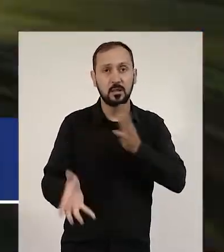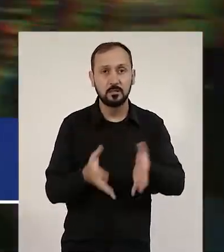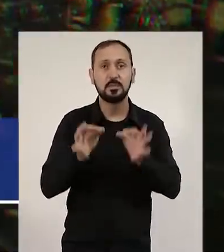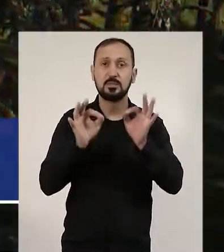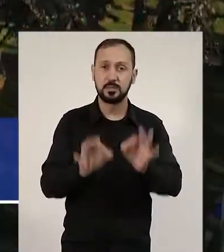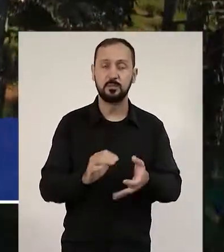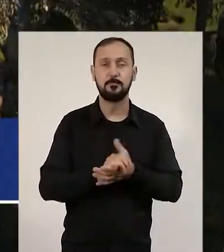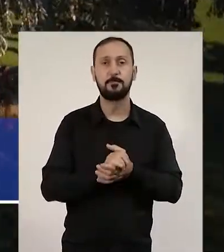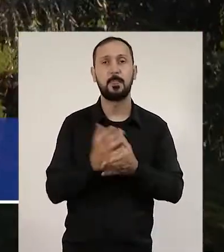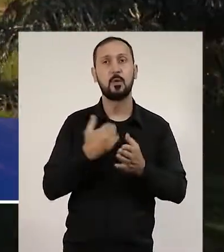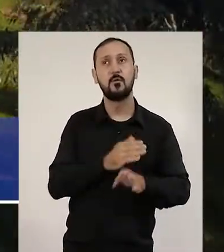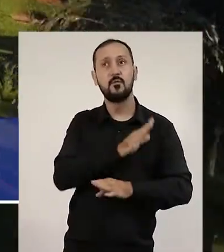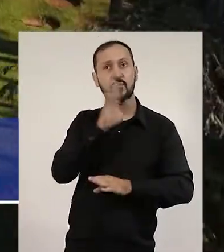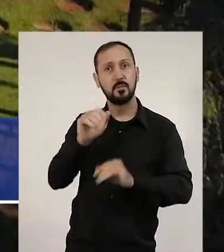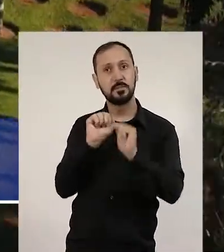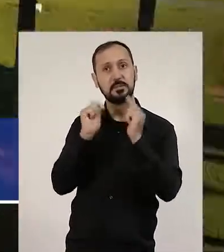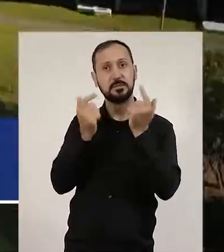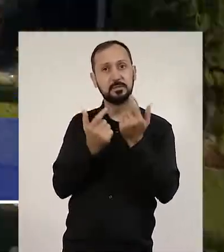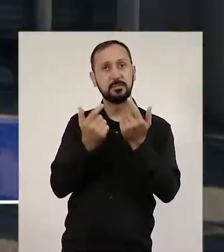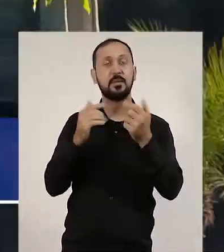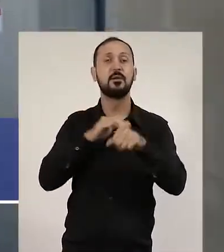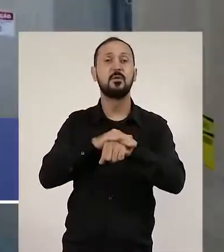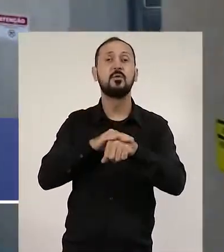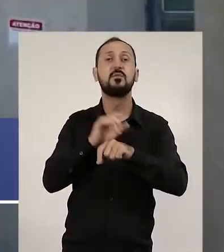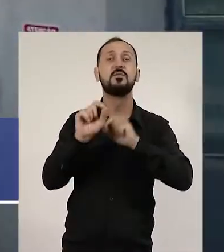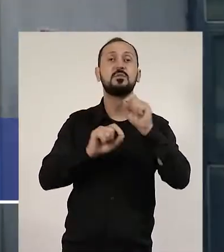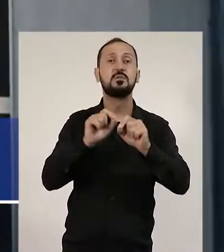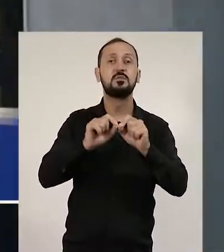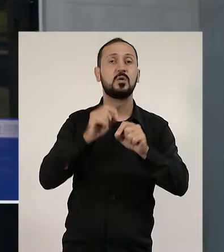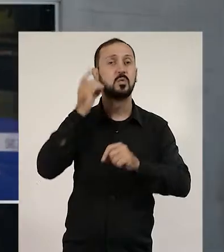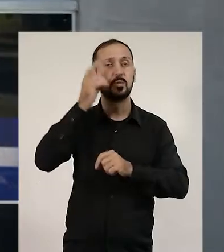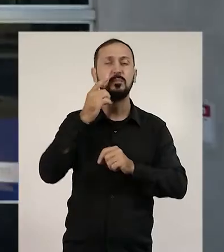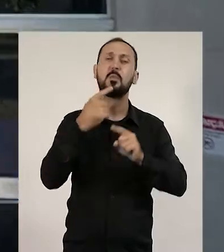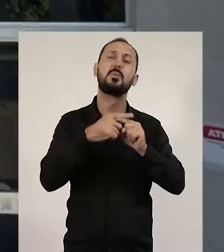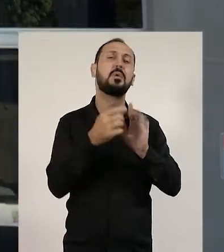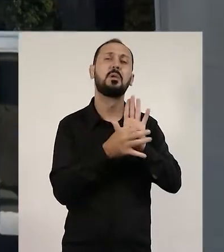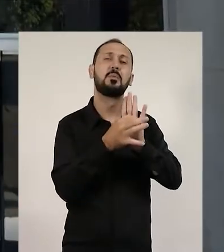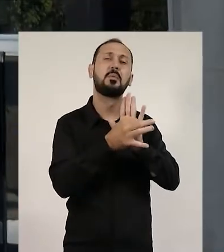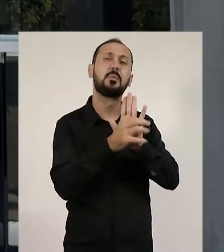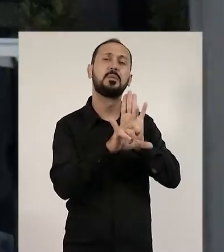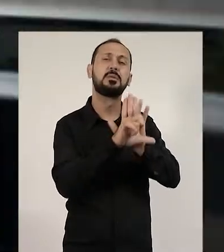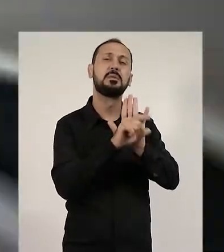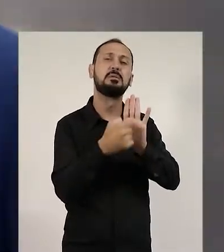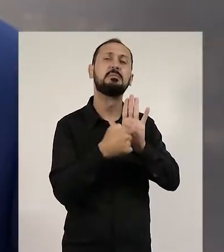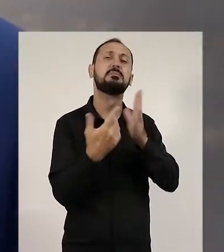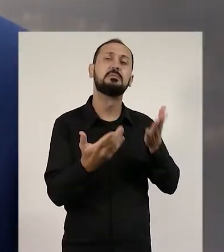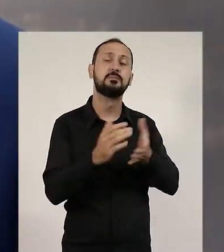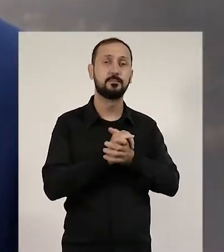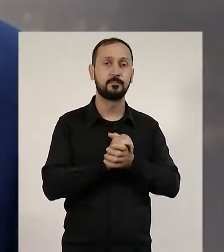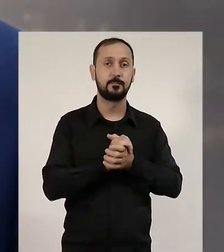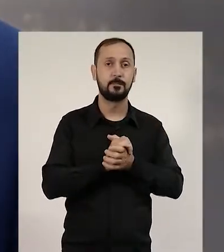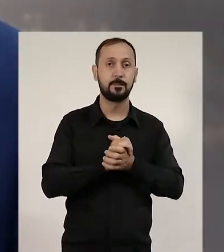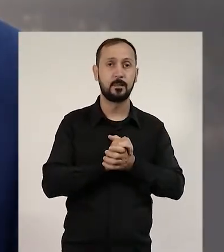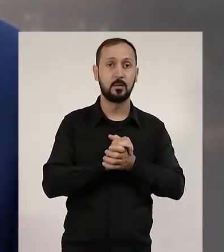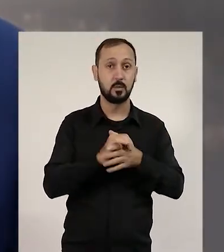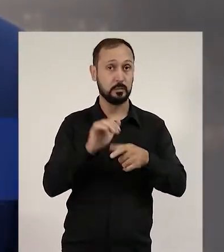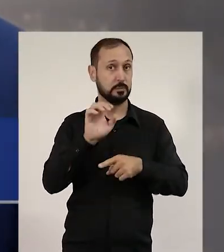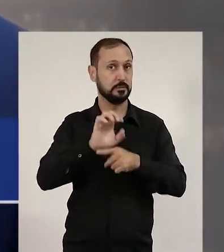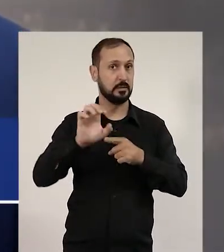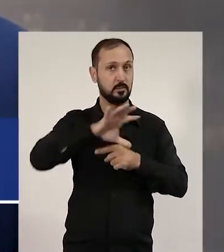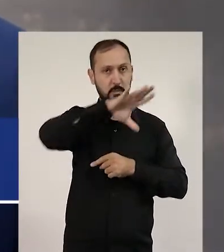adequado. Agora vamos lá para a Assembleia Legislativa ouvir do deputado por que ele propôs essa lei. E Mato Grosso do